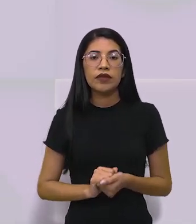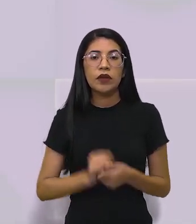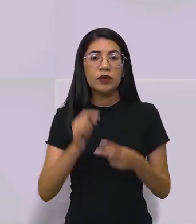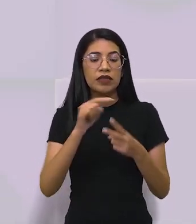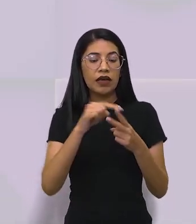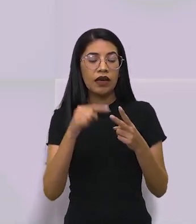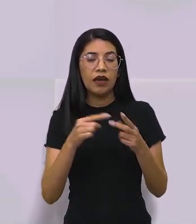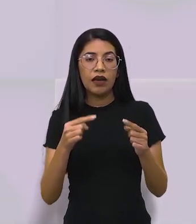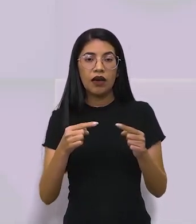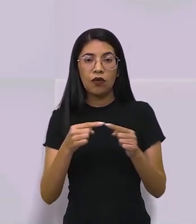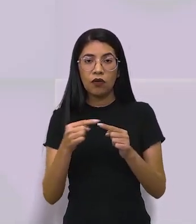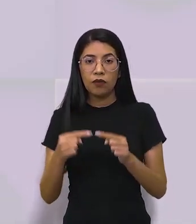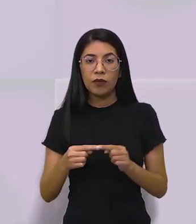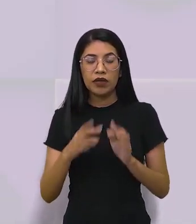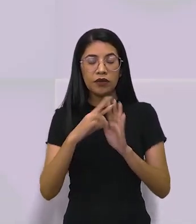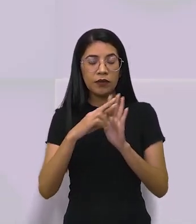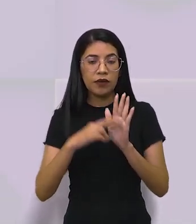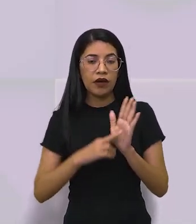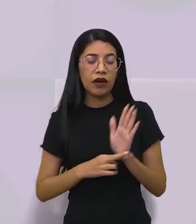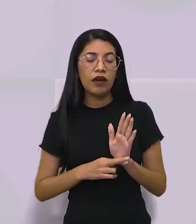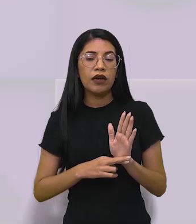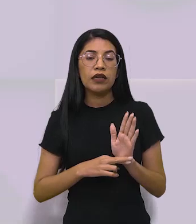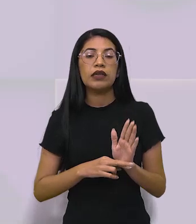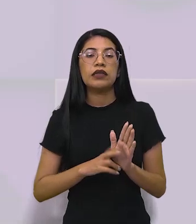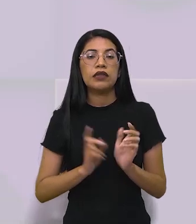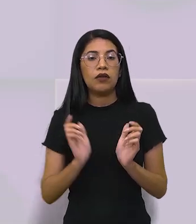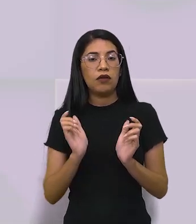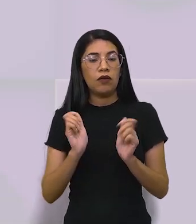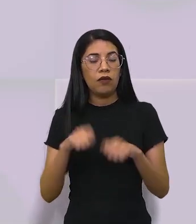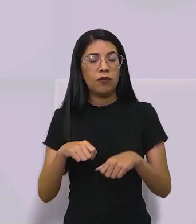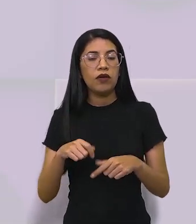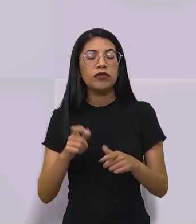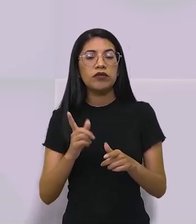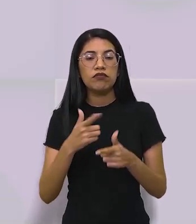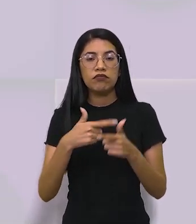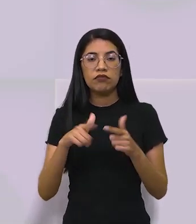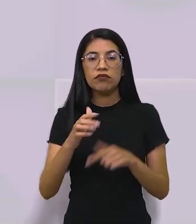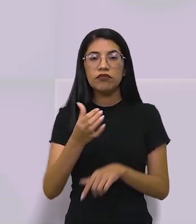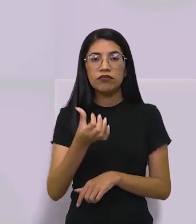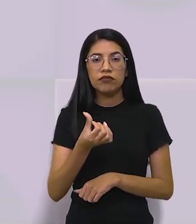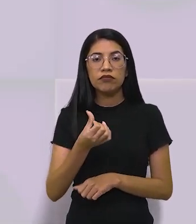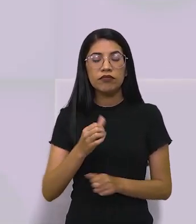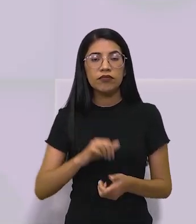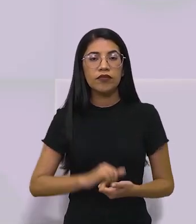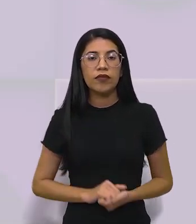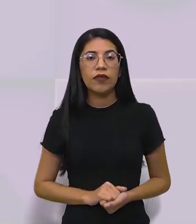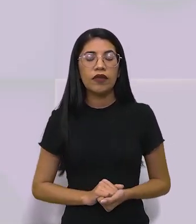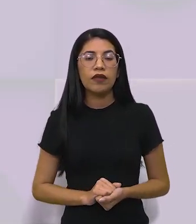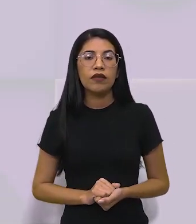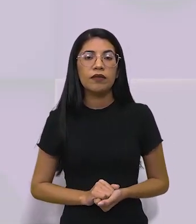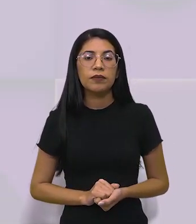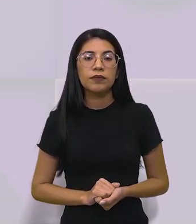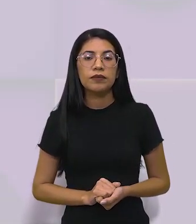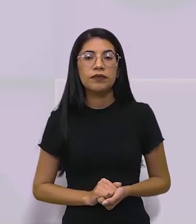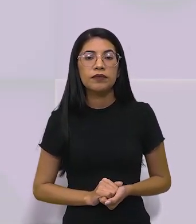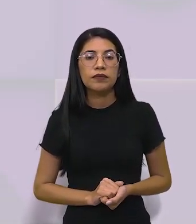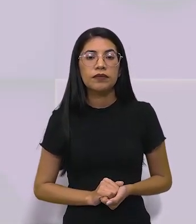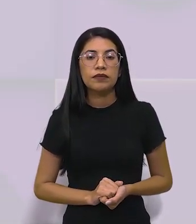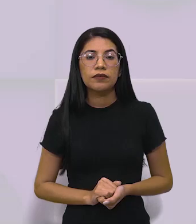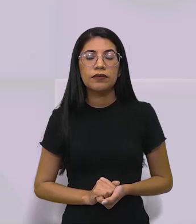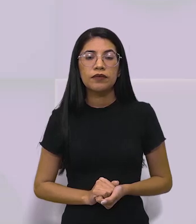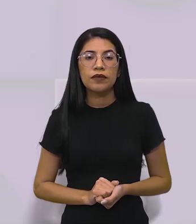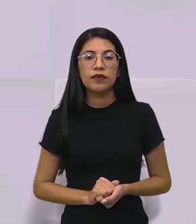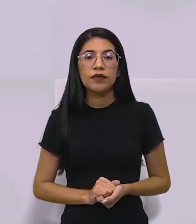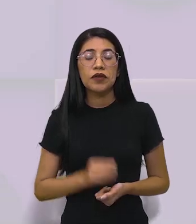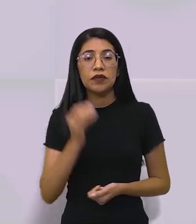duas regras, então este número é divisível por 6. Tá ok? E nós vamos colocar na